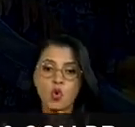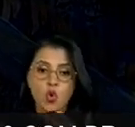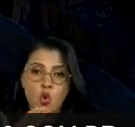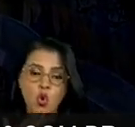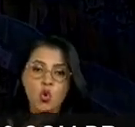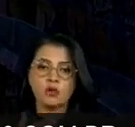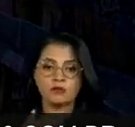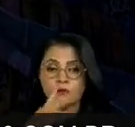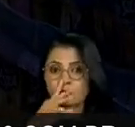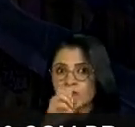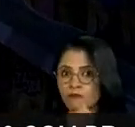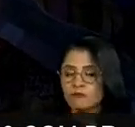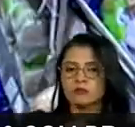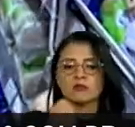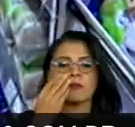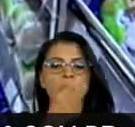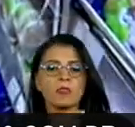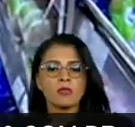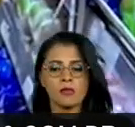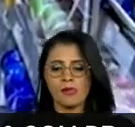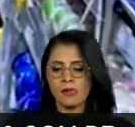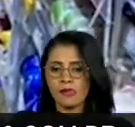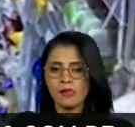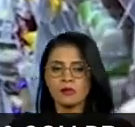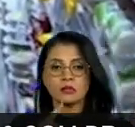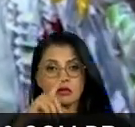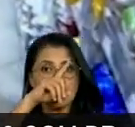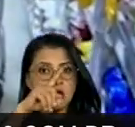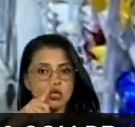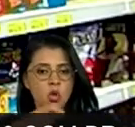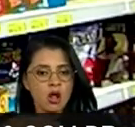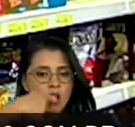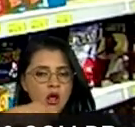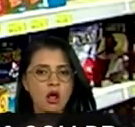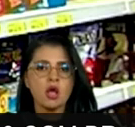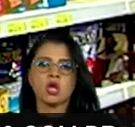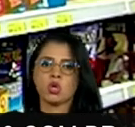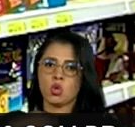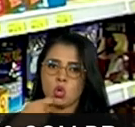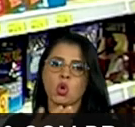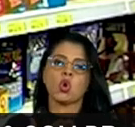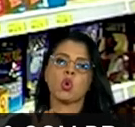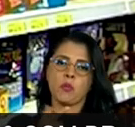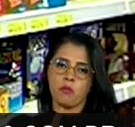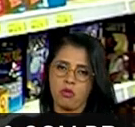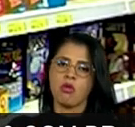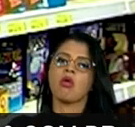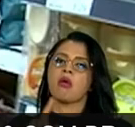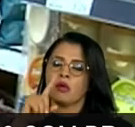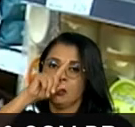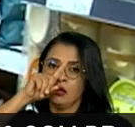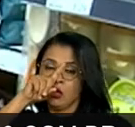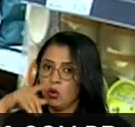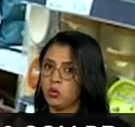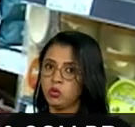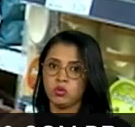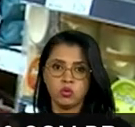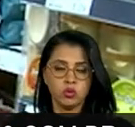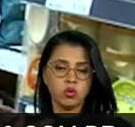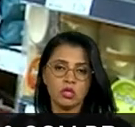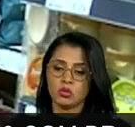o sabor e a textura. Os riscos do consumo excessivo dos ultraprocessados são grandes. Eles